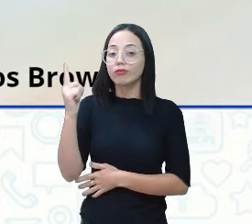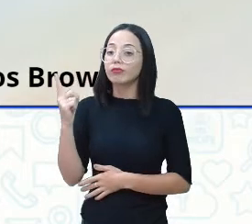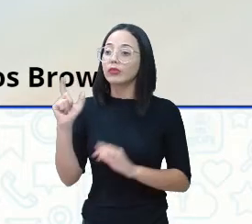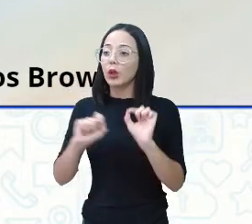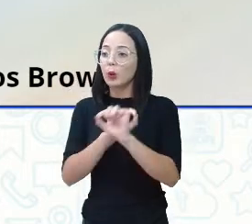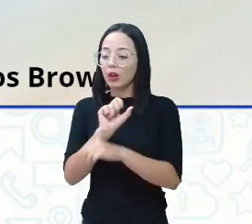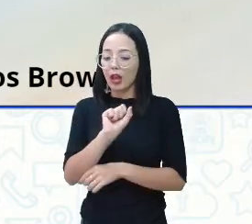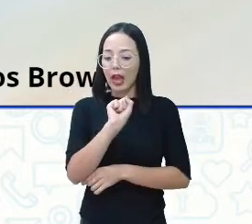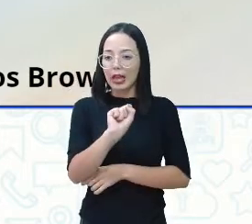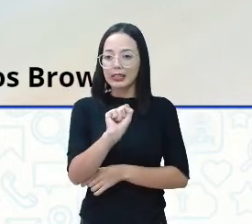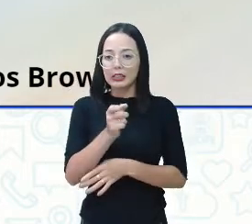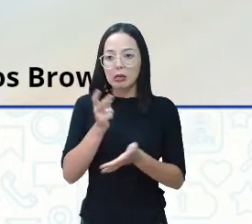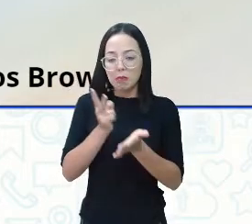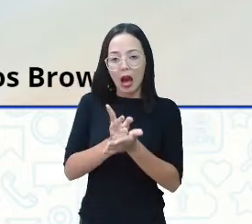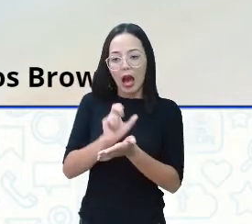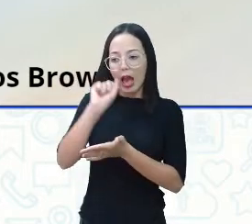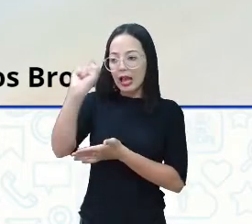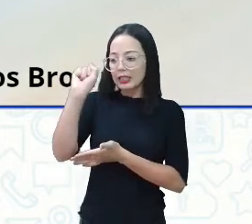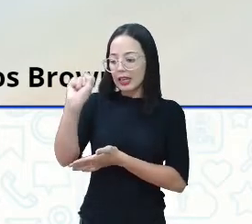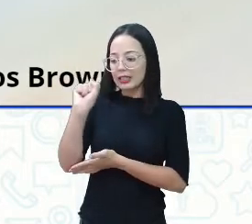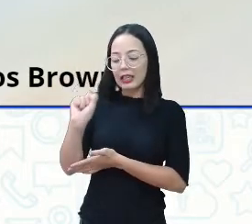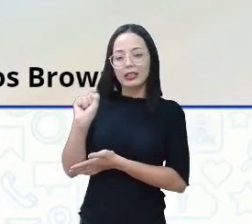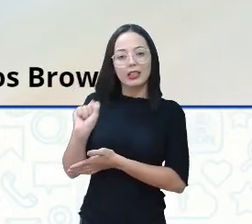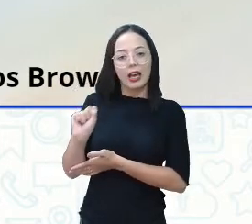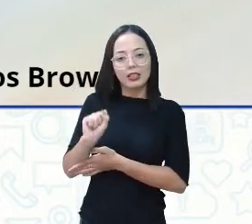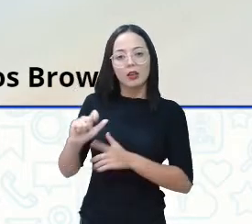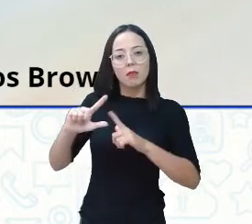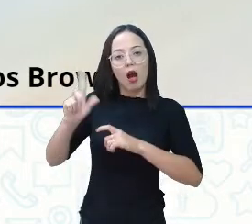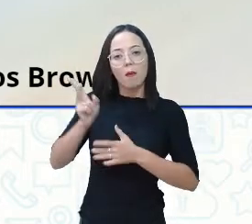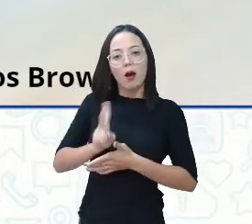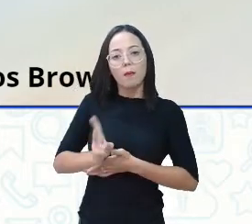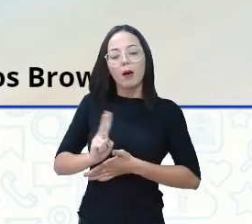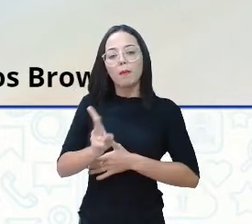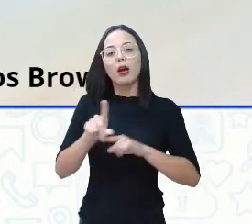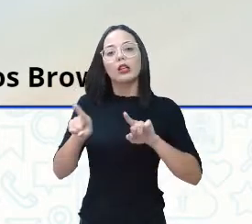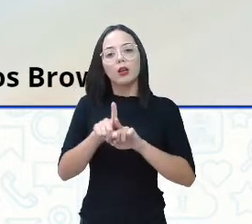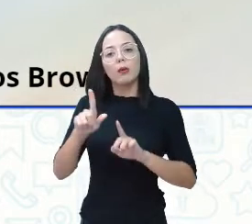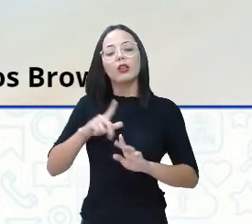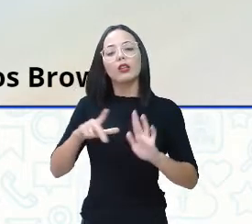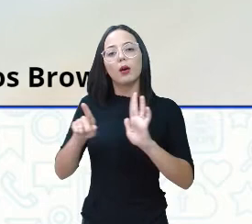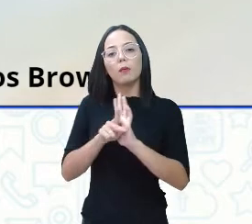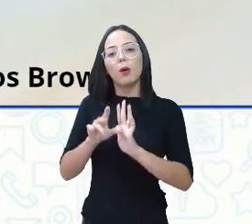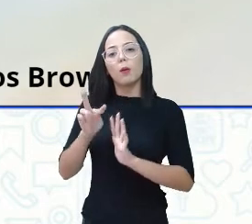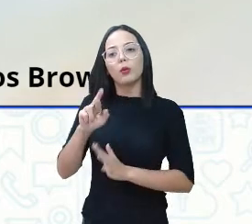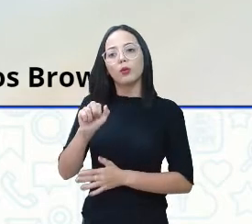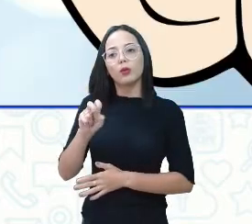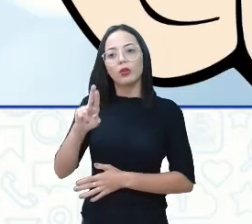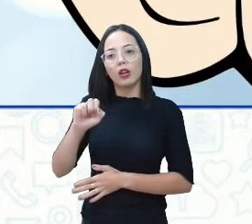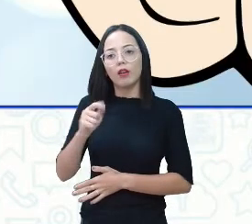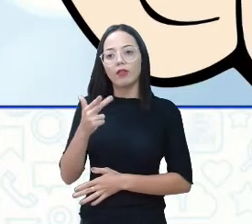esse S insistente, assim como a gente tinha no trava-língua do sabiá.